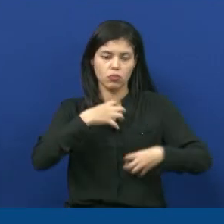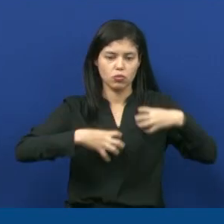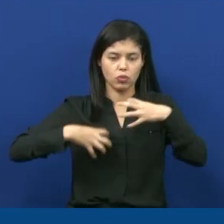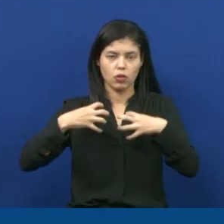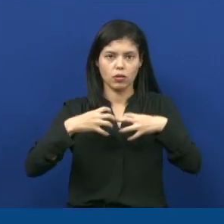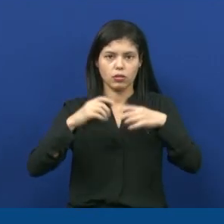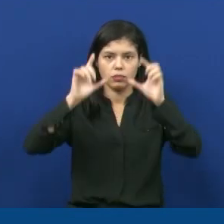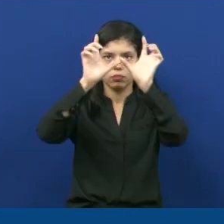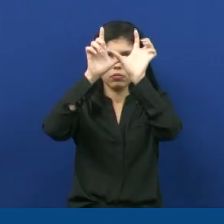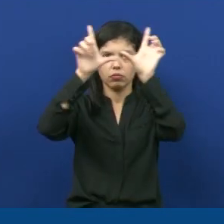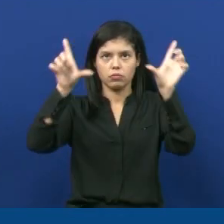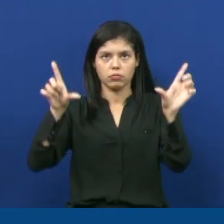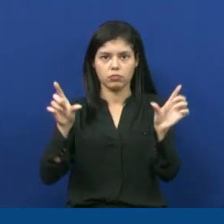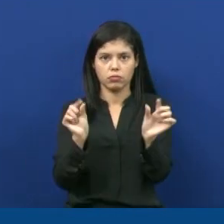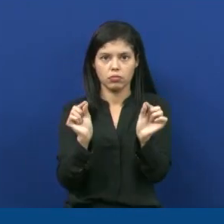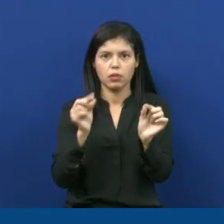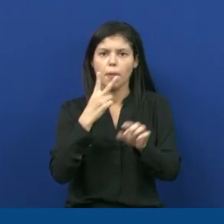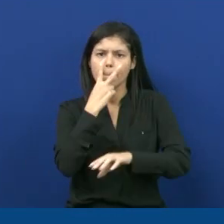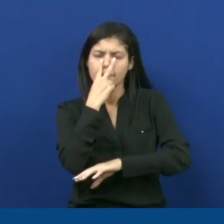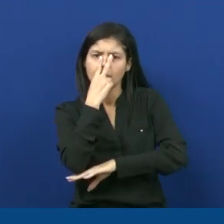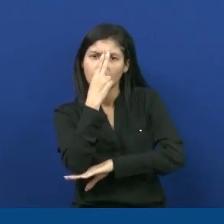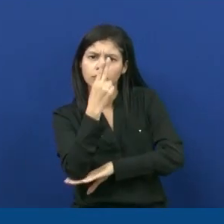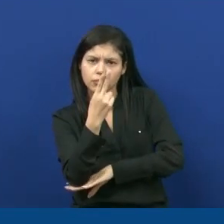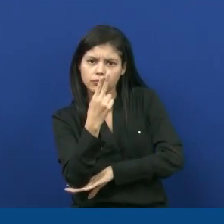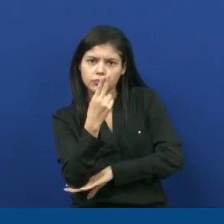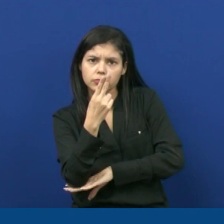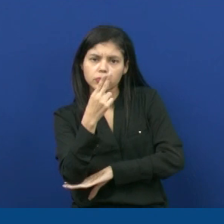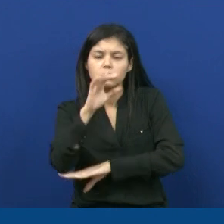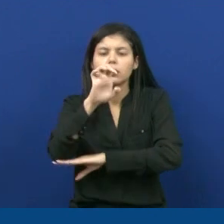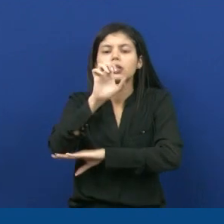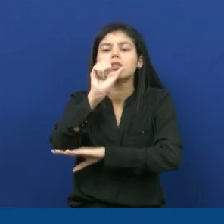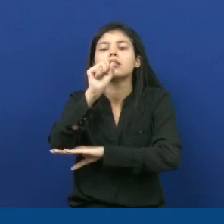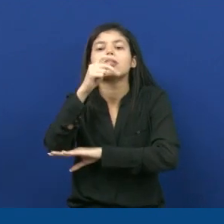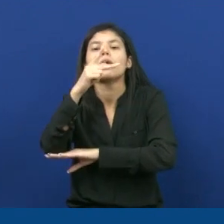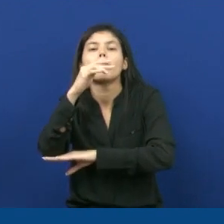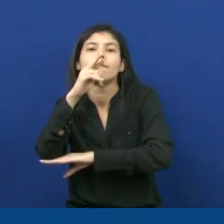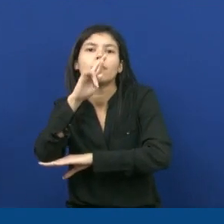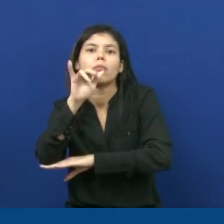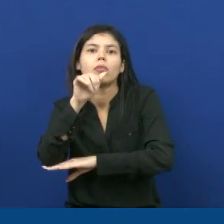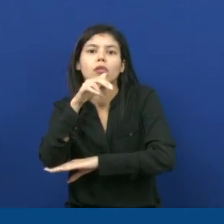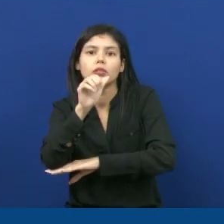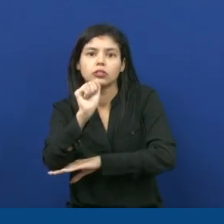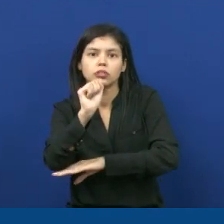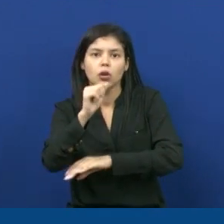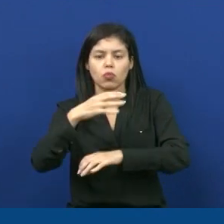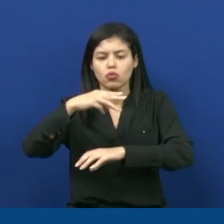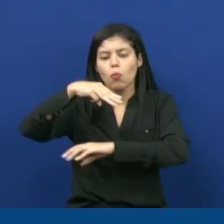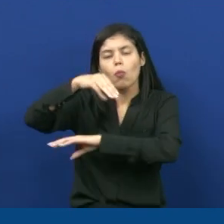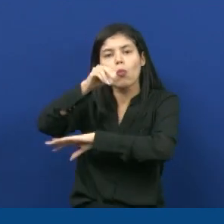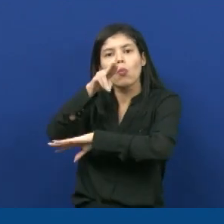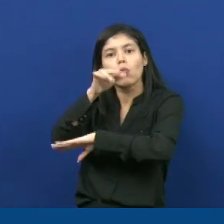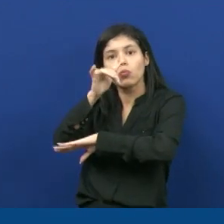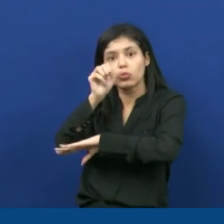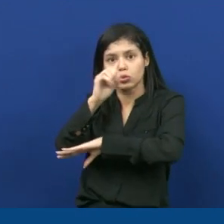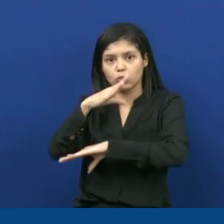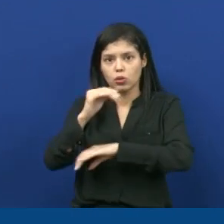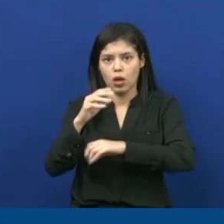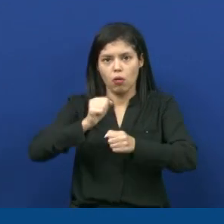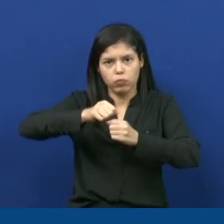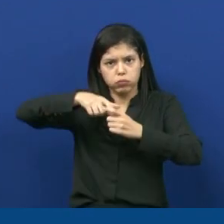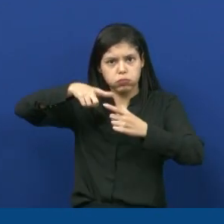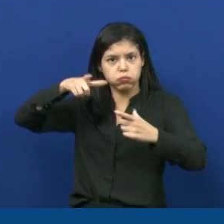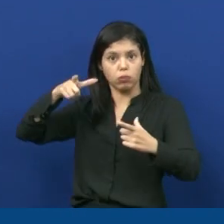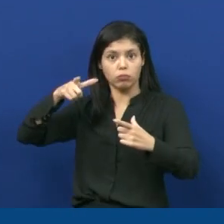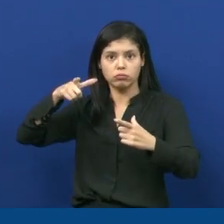forma piramidal. Ele parece uma grande esponja, uma esponja muscular. Ele é um grande músculo